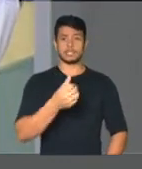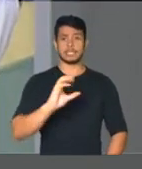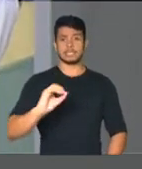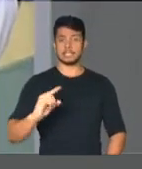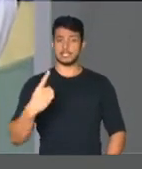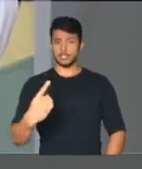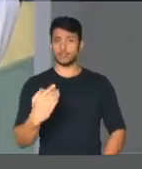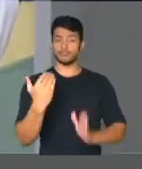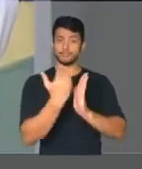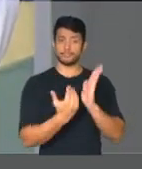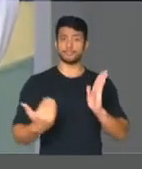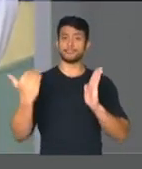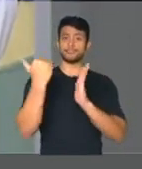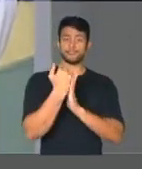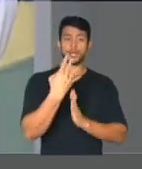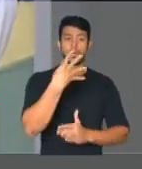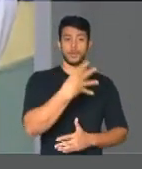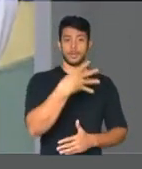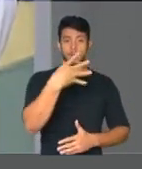5.601 para